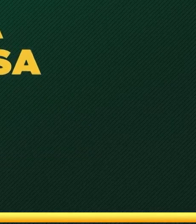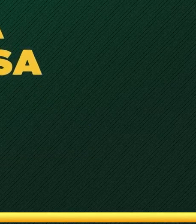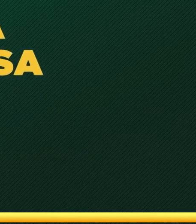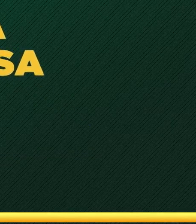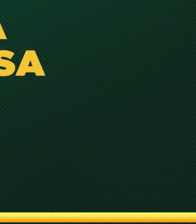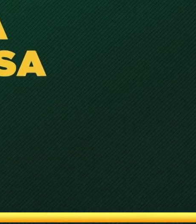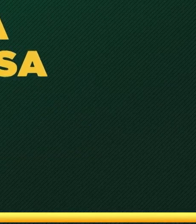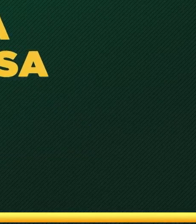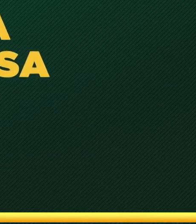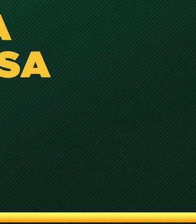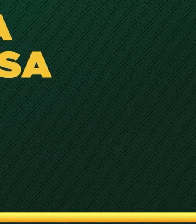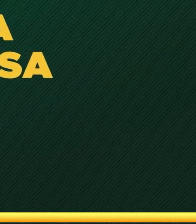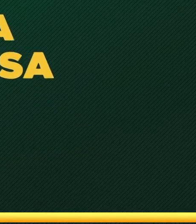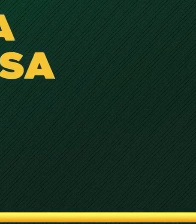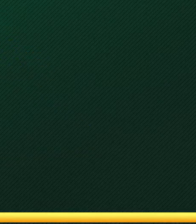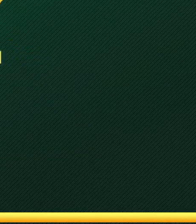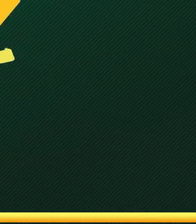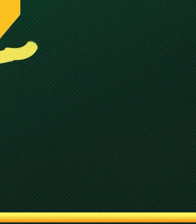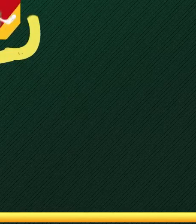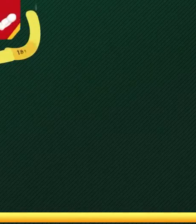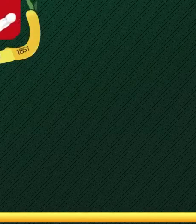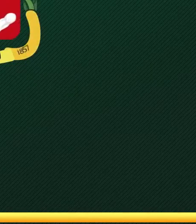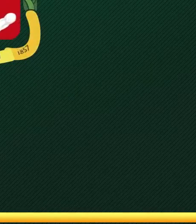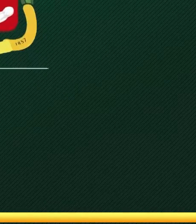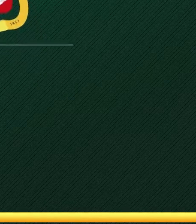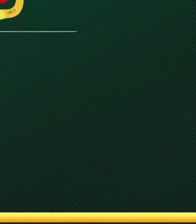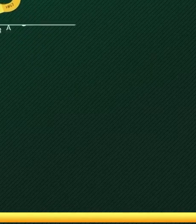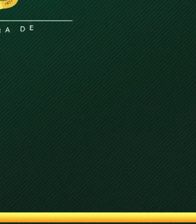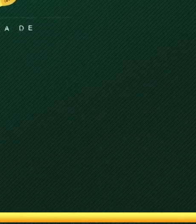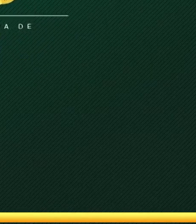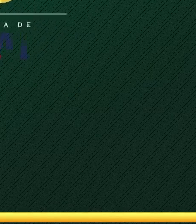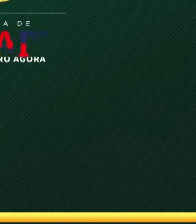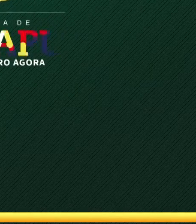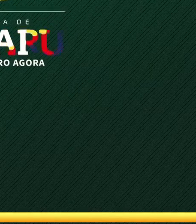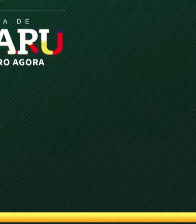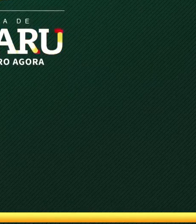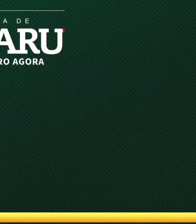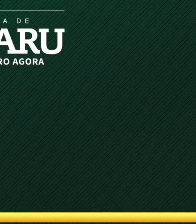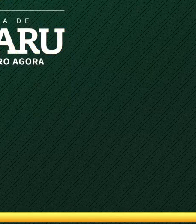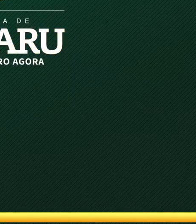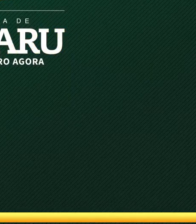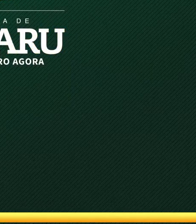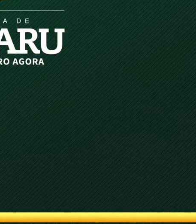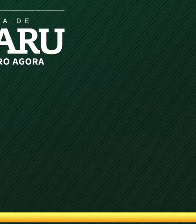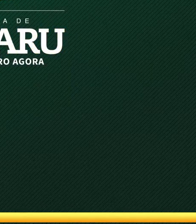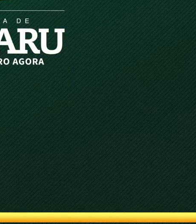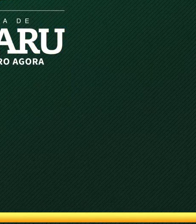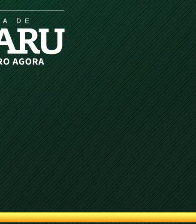para todo mundo. Todos contra o coronavírus. Prefeitura de Caruaru. Fazendo o futuro agora.